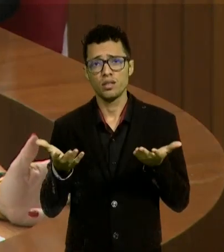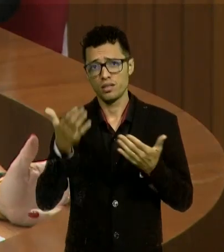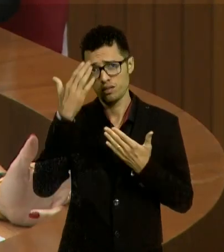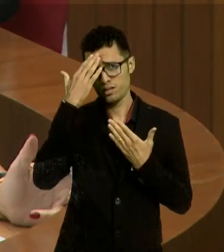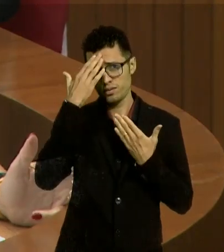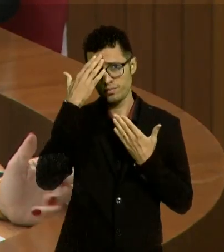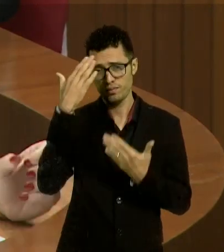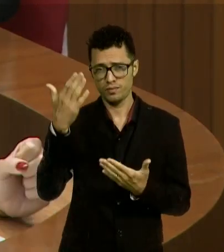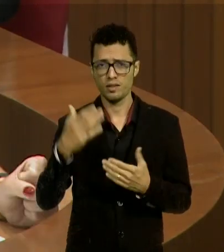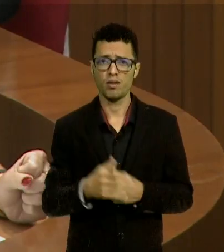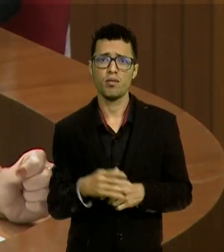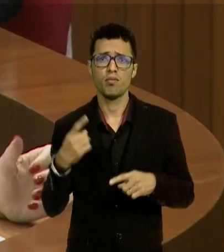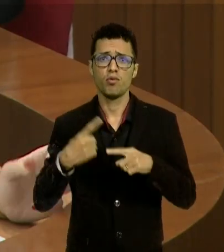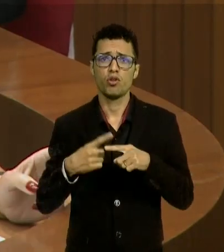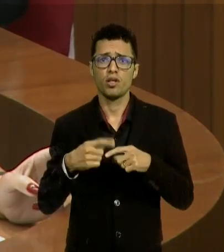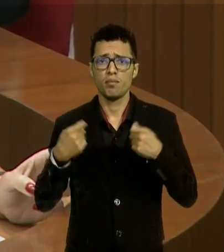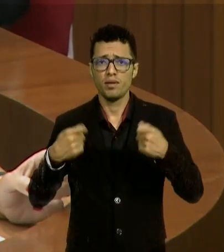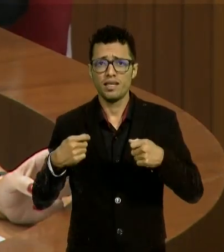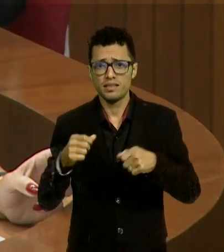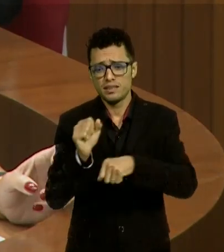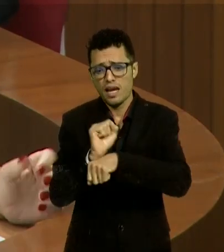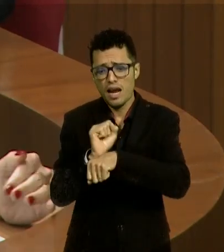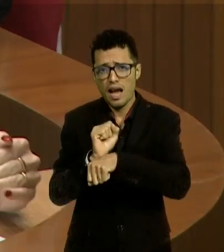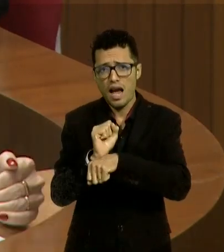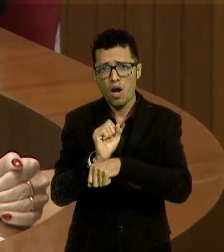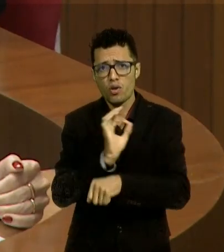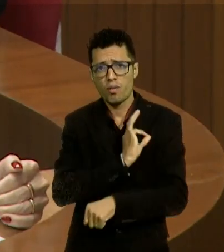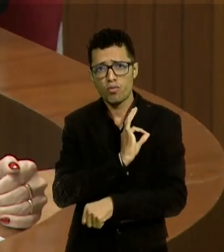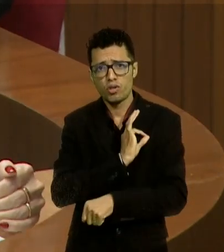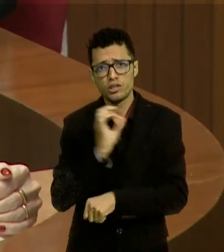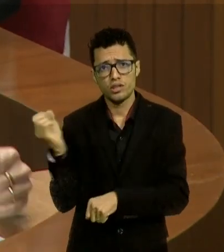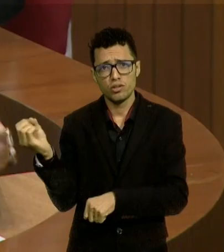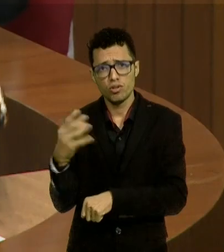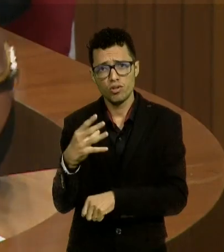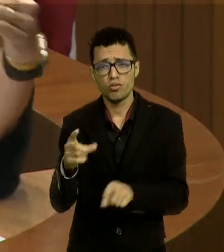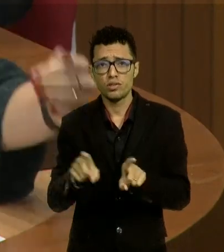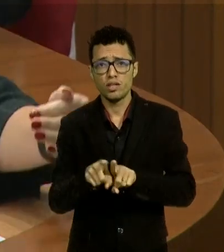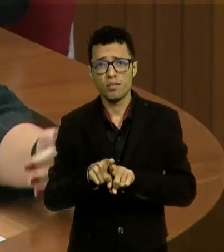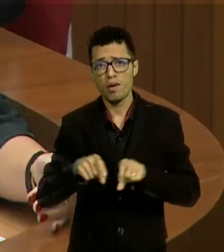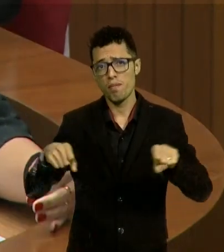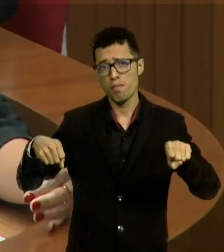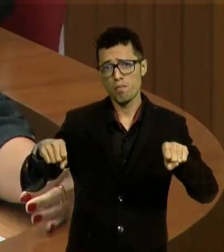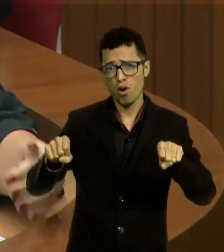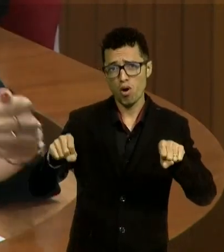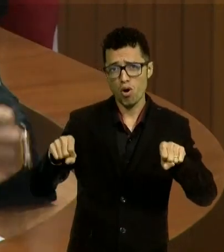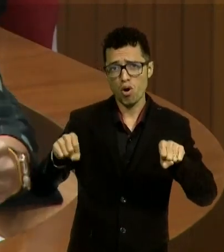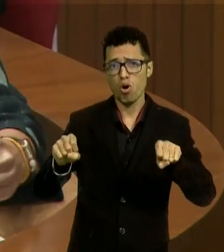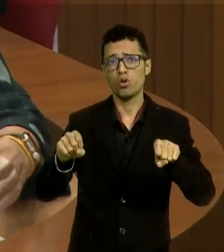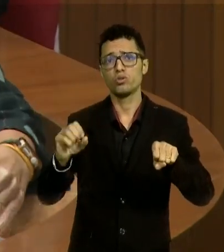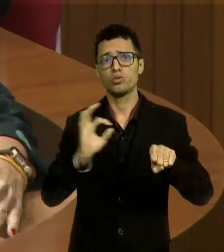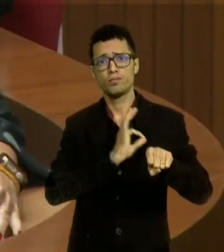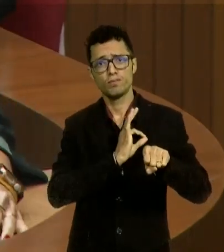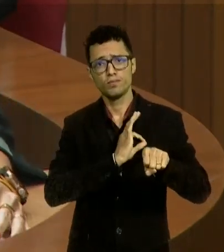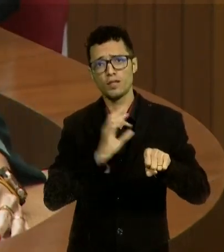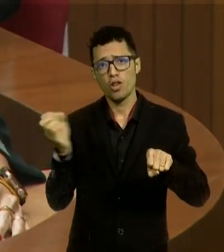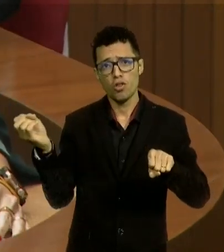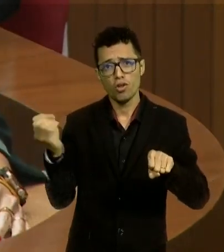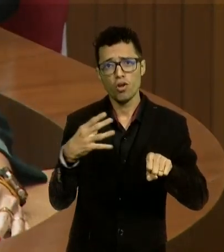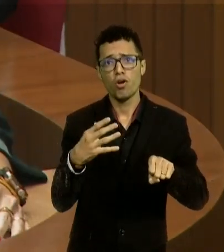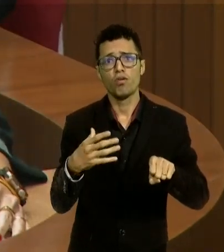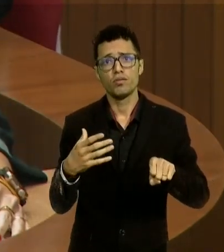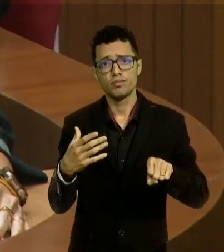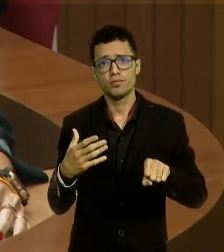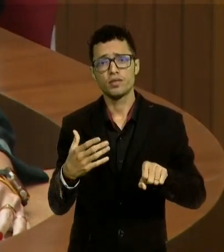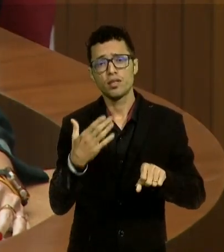viaturas novas, motos novas, tanto do governo do Estado para o 4º